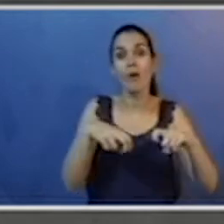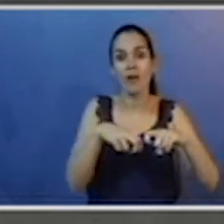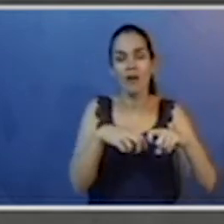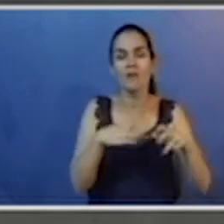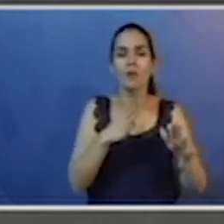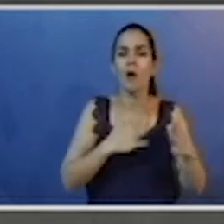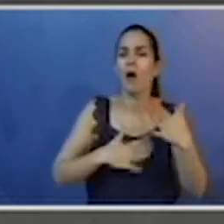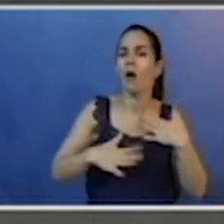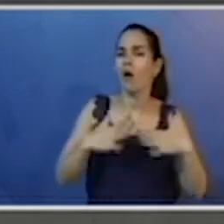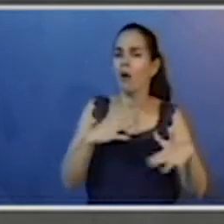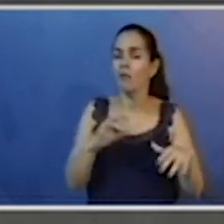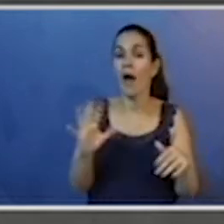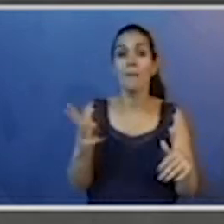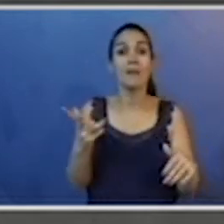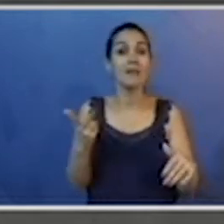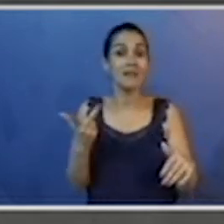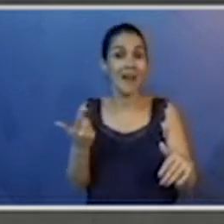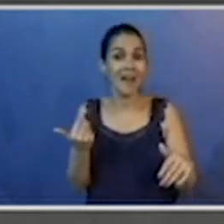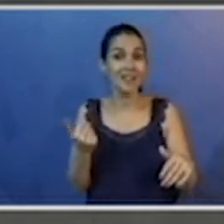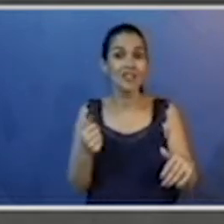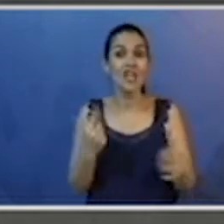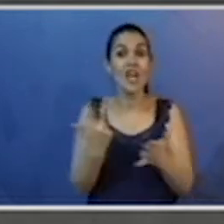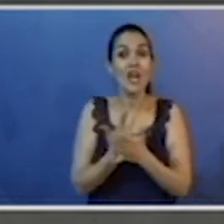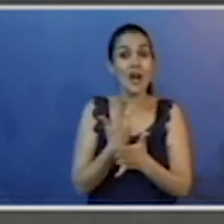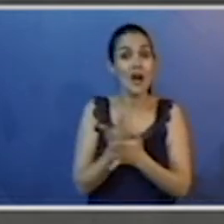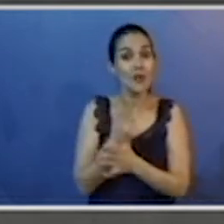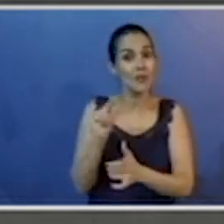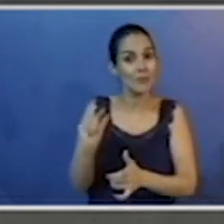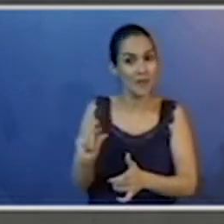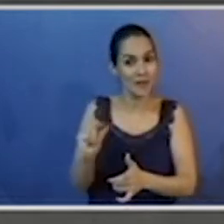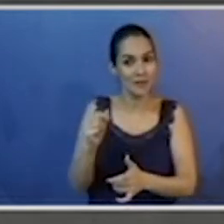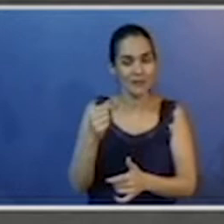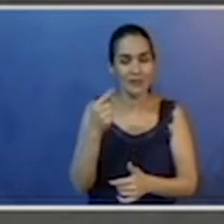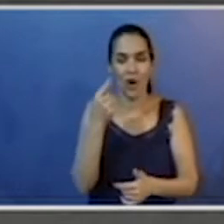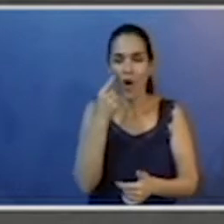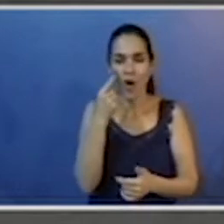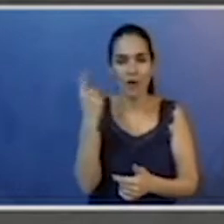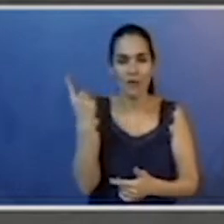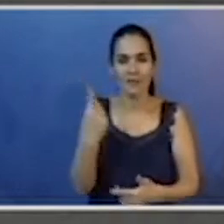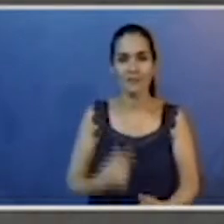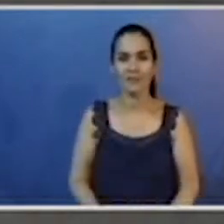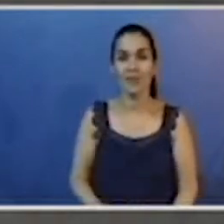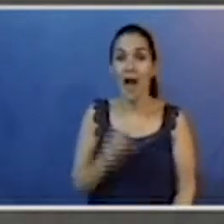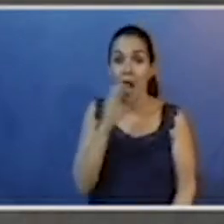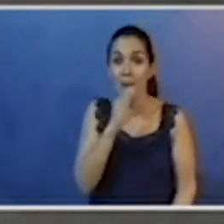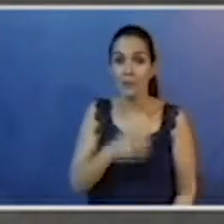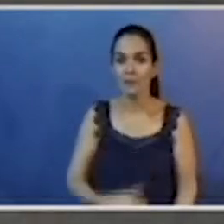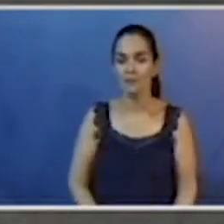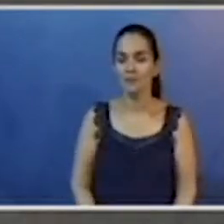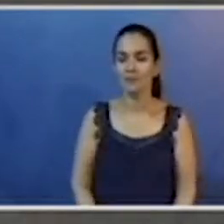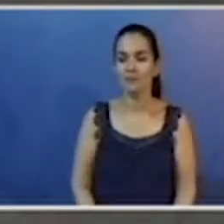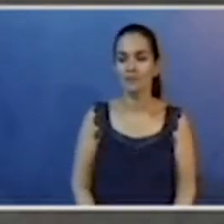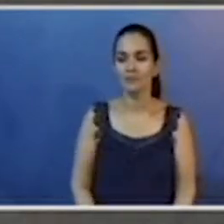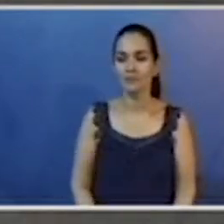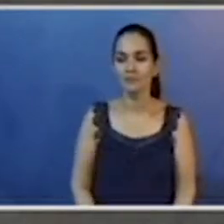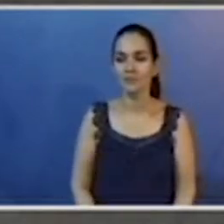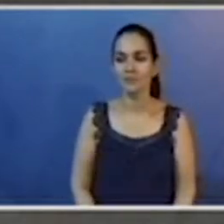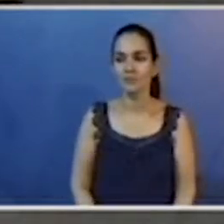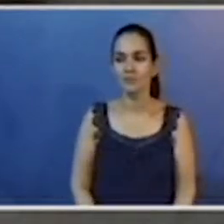passando o tempo você vai criando mais habilidade e erro do menos vamos lá vou tentar ir um pouquinho mais rápido aí vamos ver